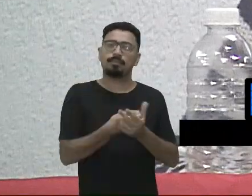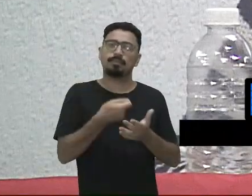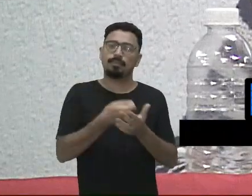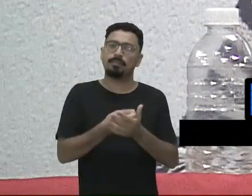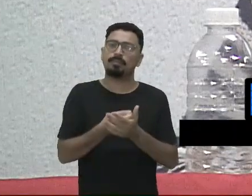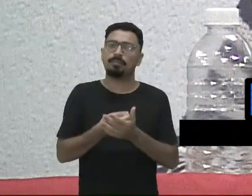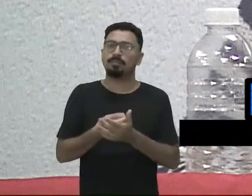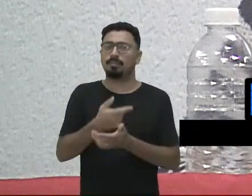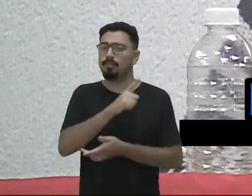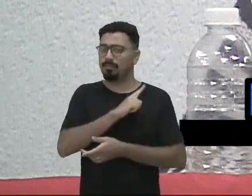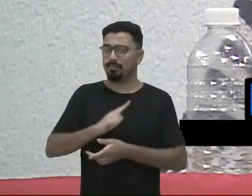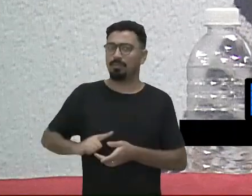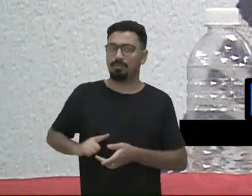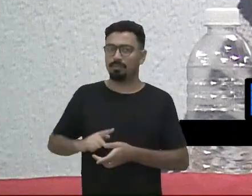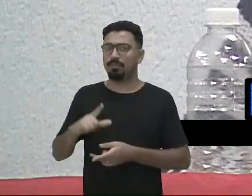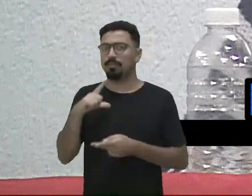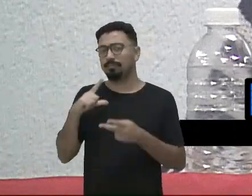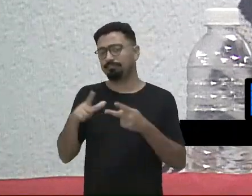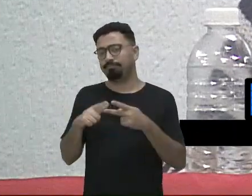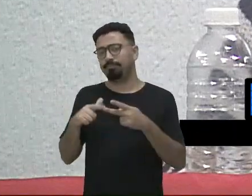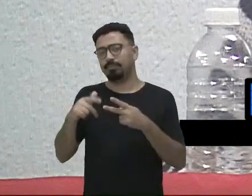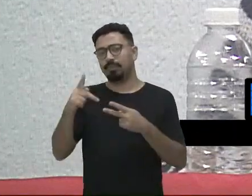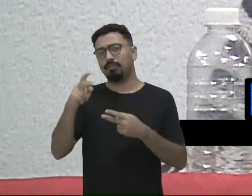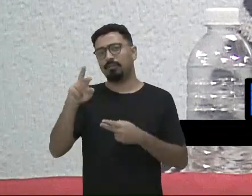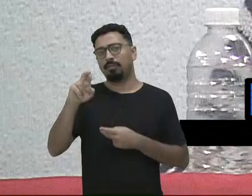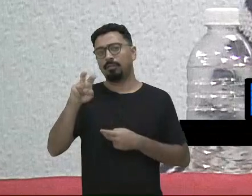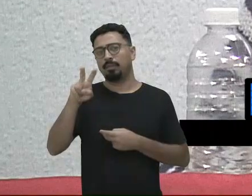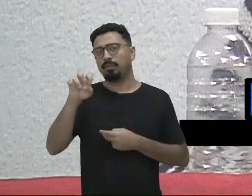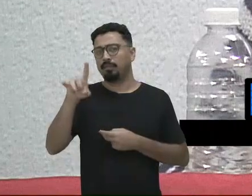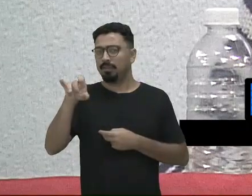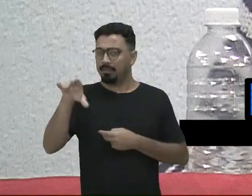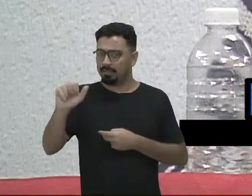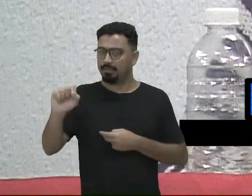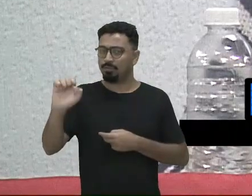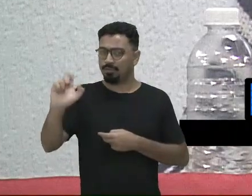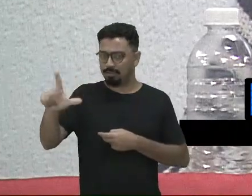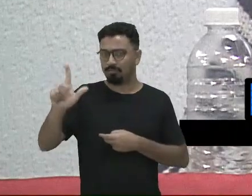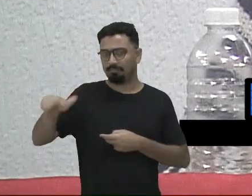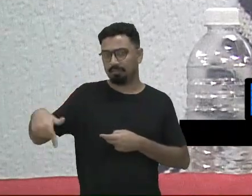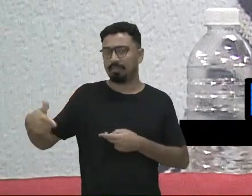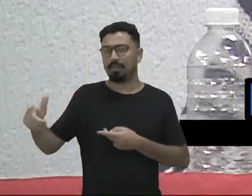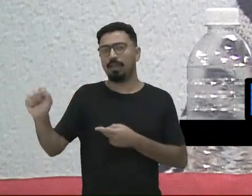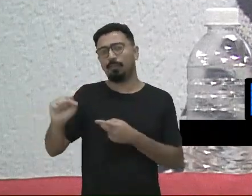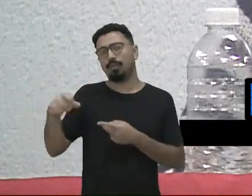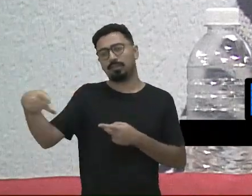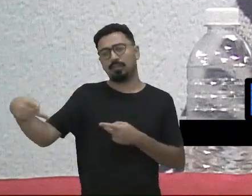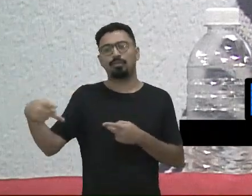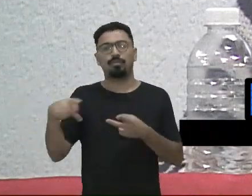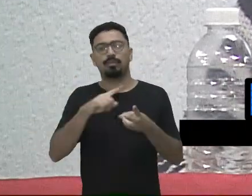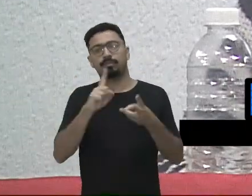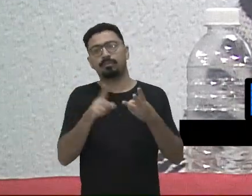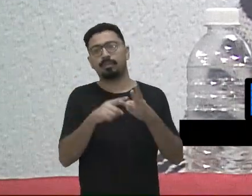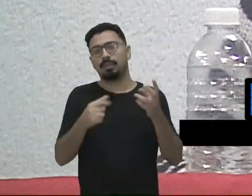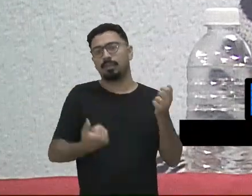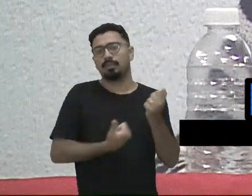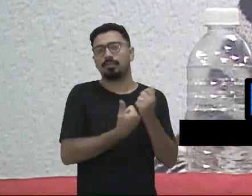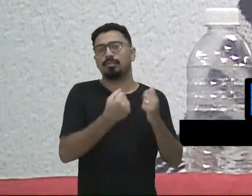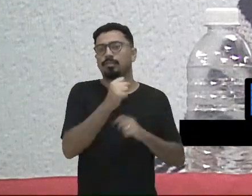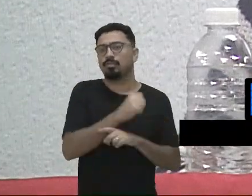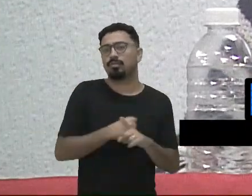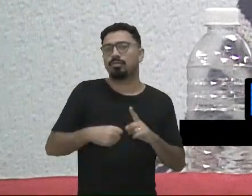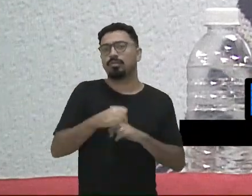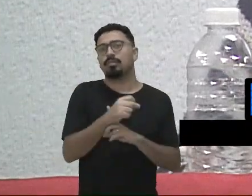A gente tem a previdência social, que é para quem dela contribuir. E a assistência social, que tenha como a